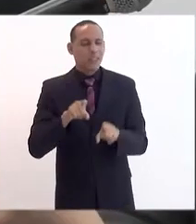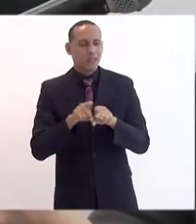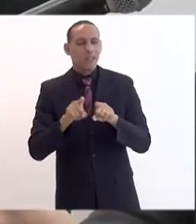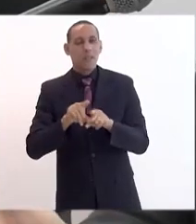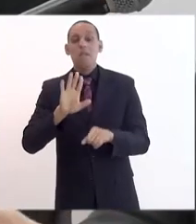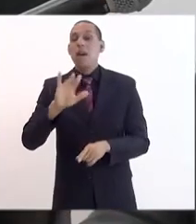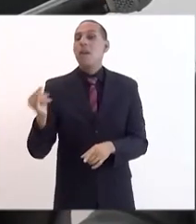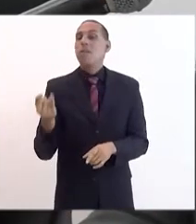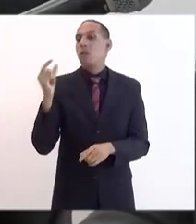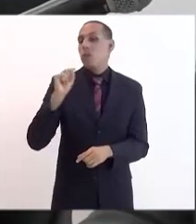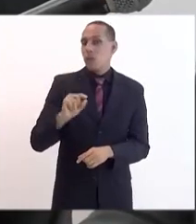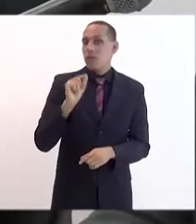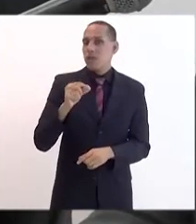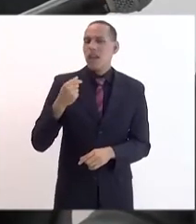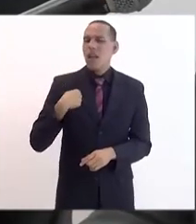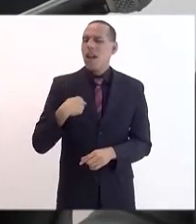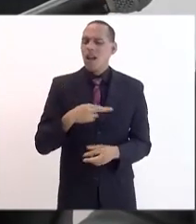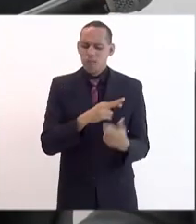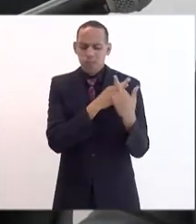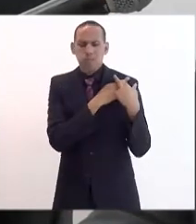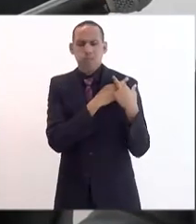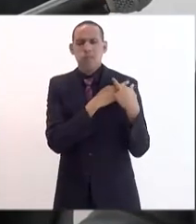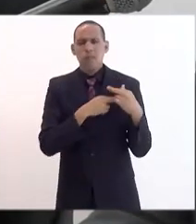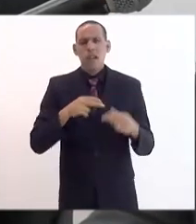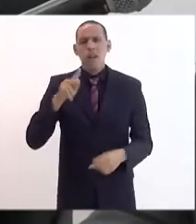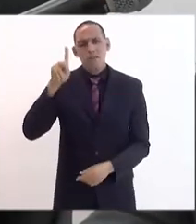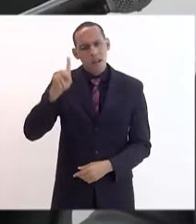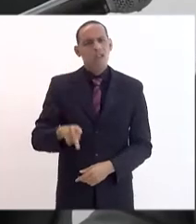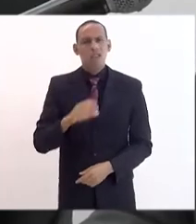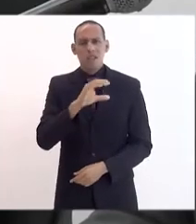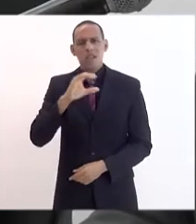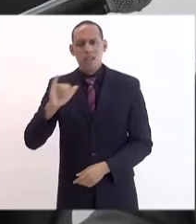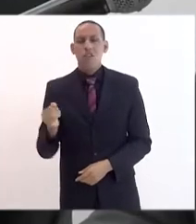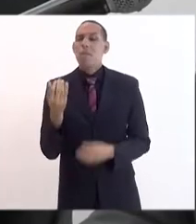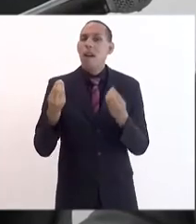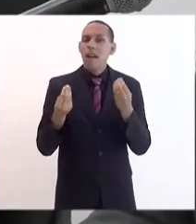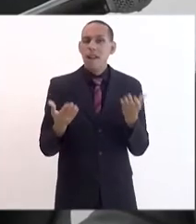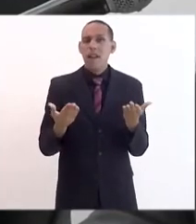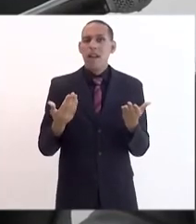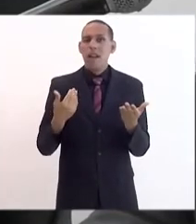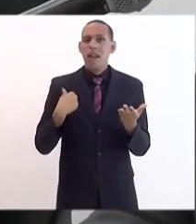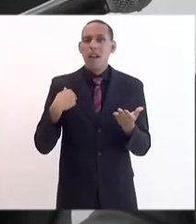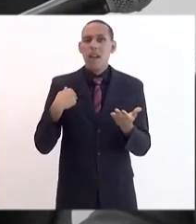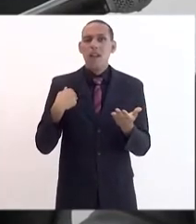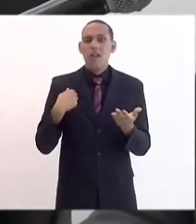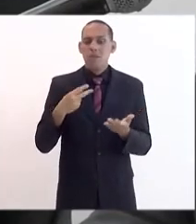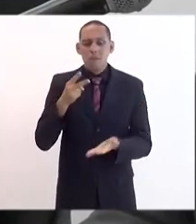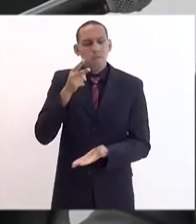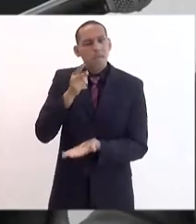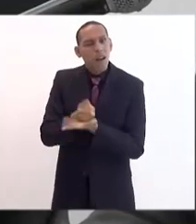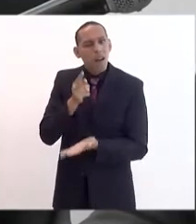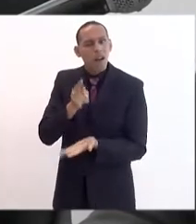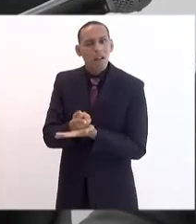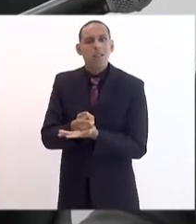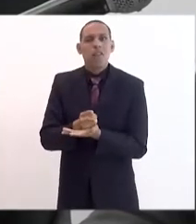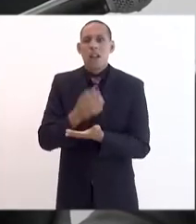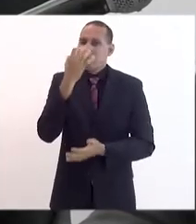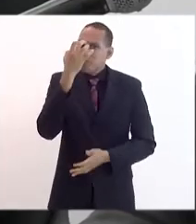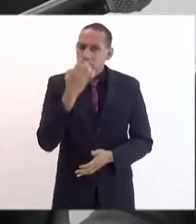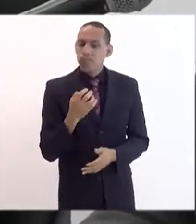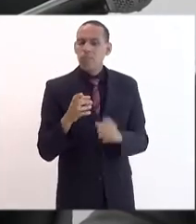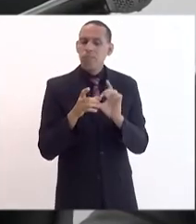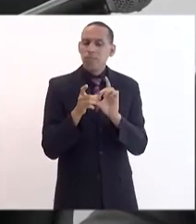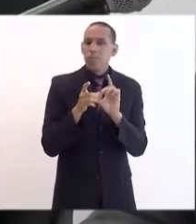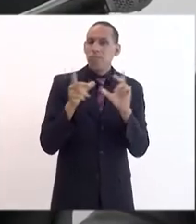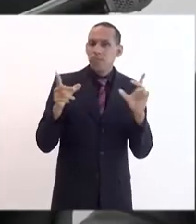dizer, eu tenho muita responsabilidade como presidente da CCJ para manter de pé a seriedade, a democracia